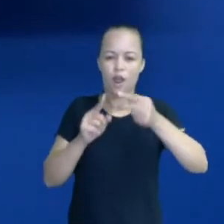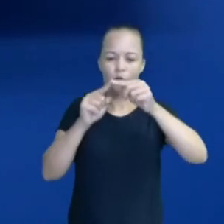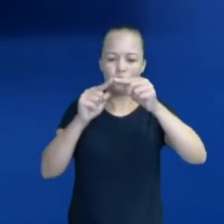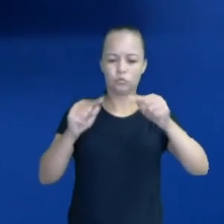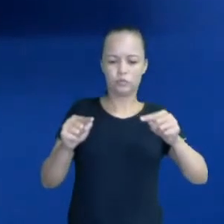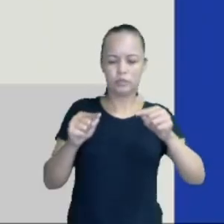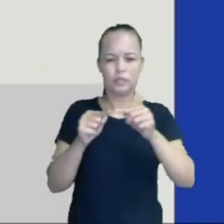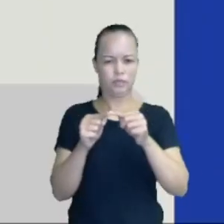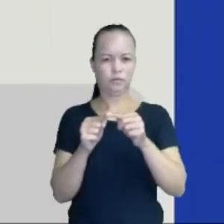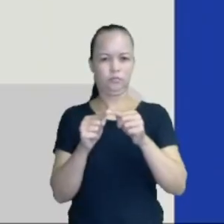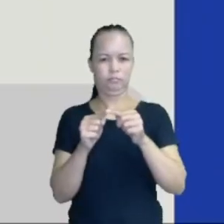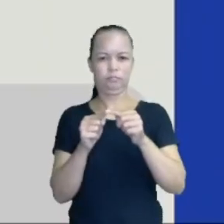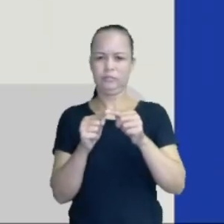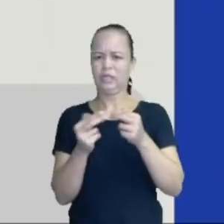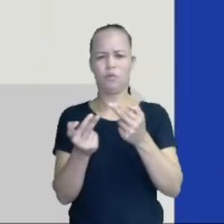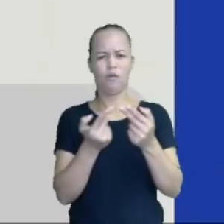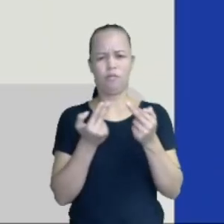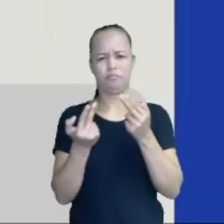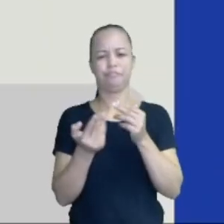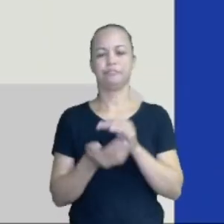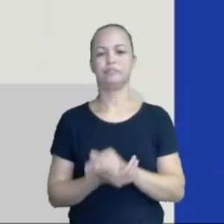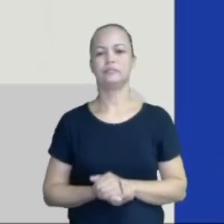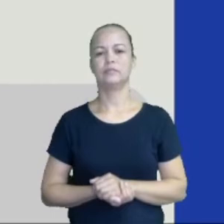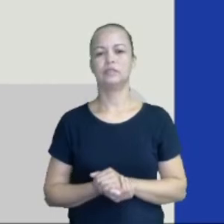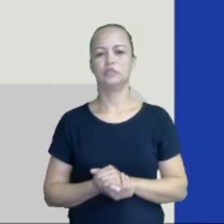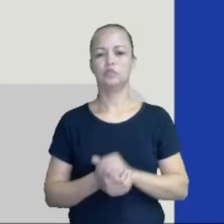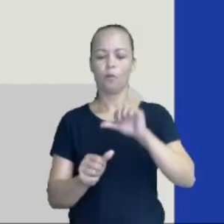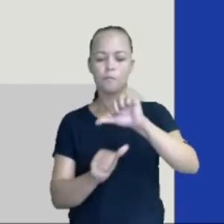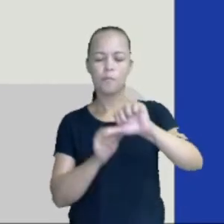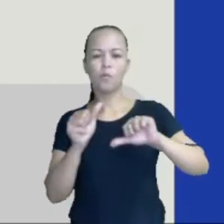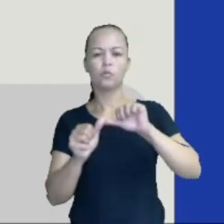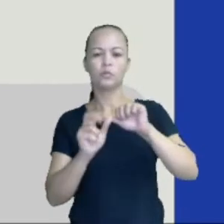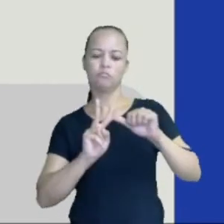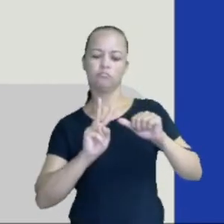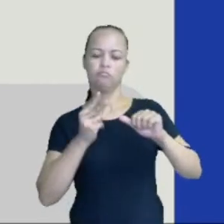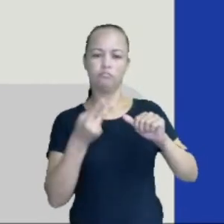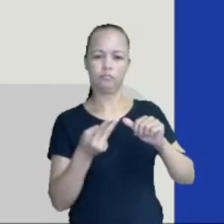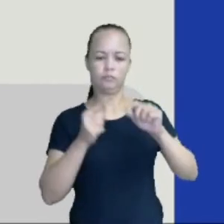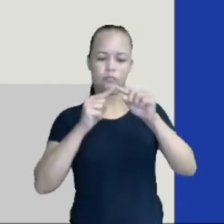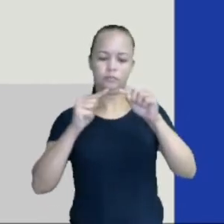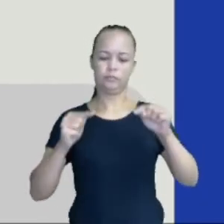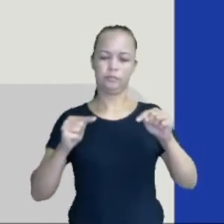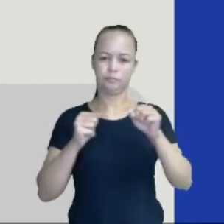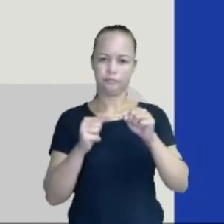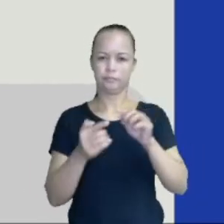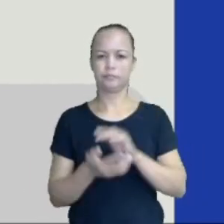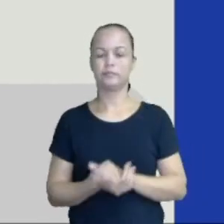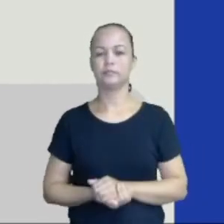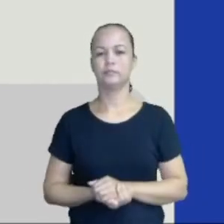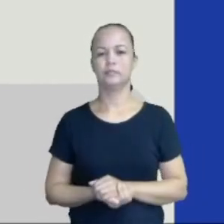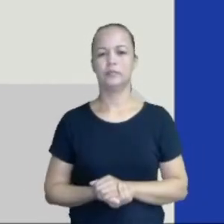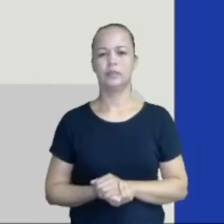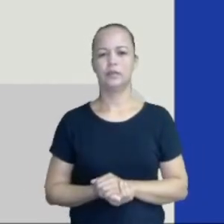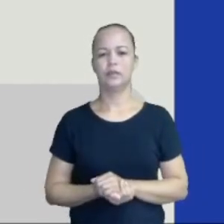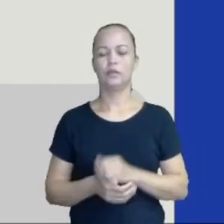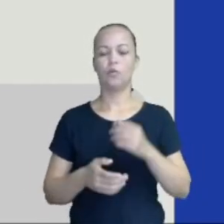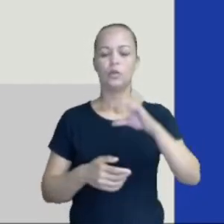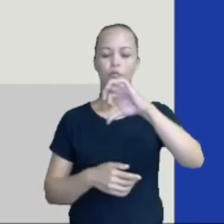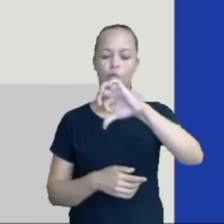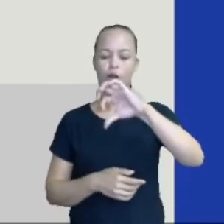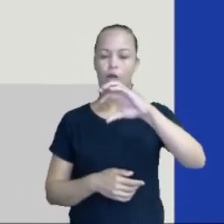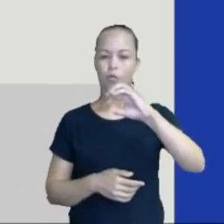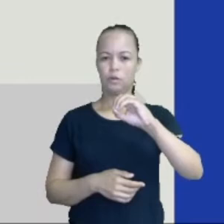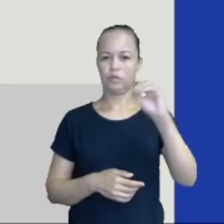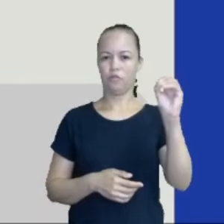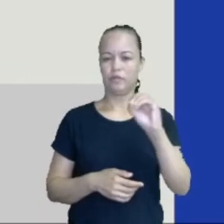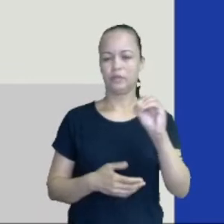um triângulo retângulo, tá? Então, só mudou a posição do triângulo. Então, triângulos com um ângulo interno igual a 90 graus,